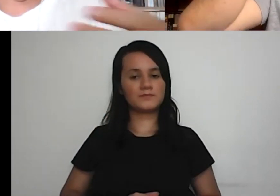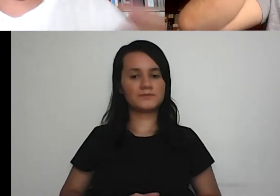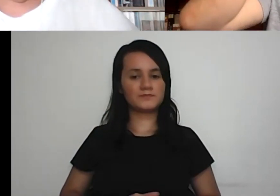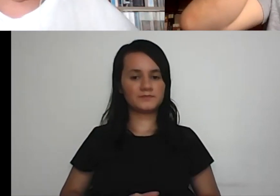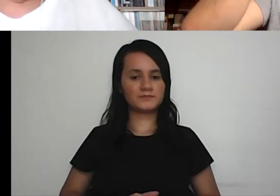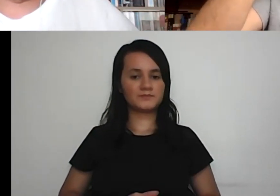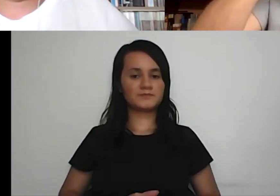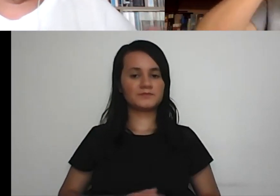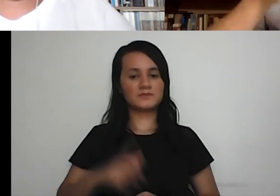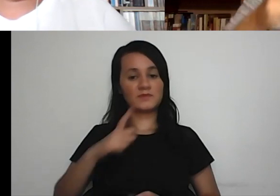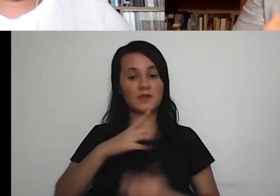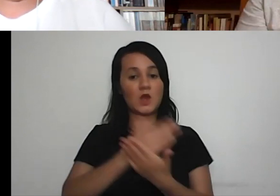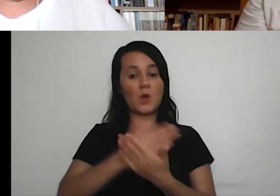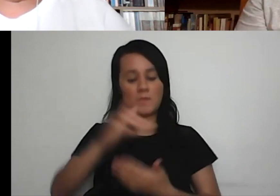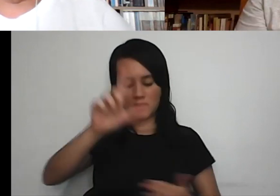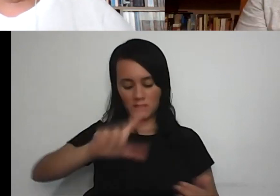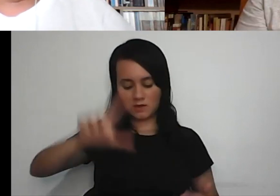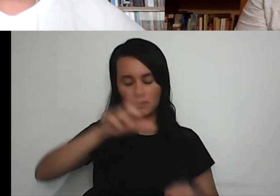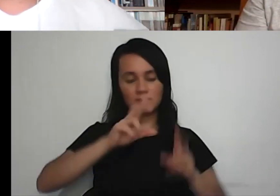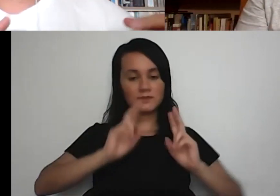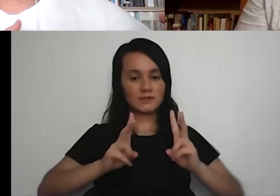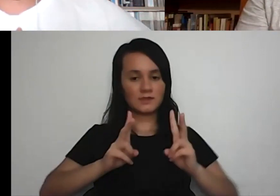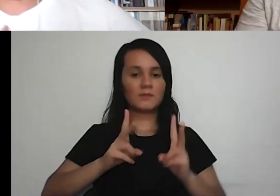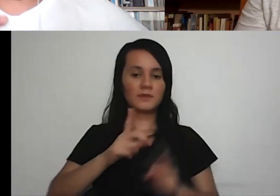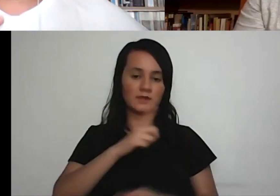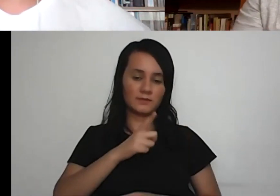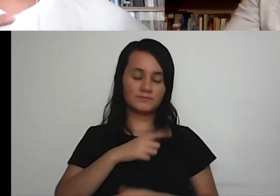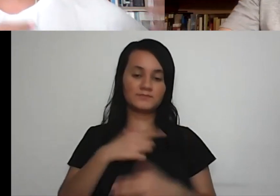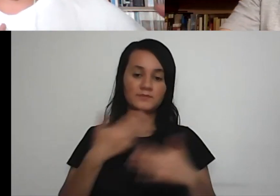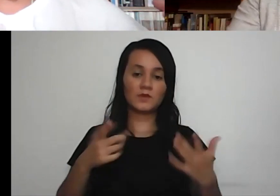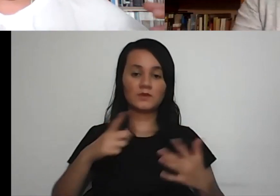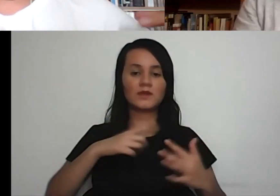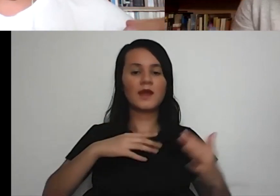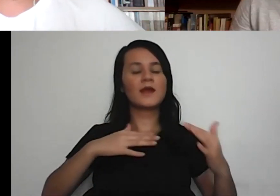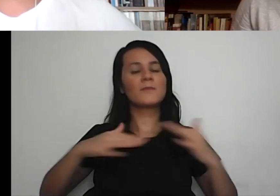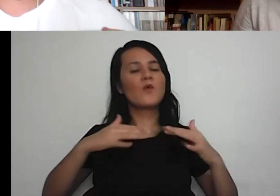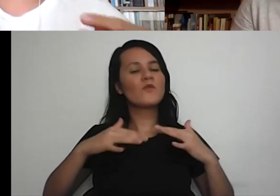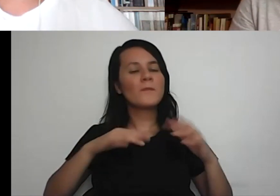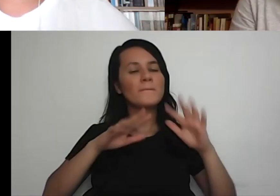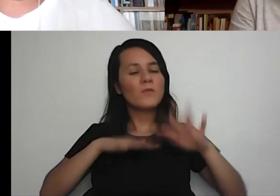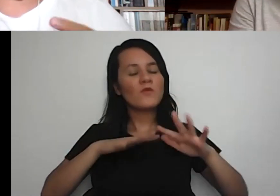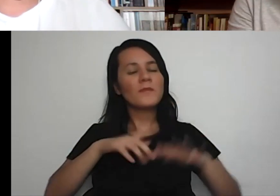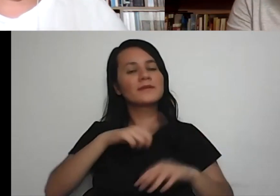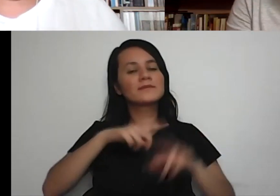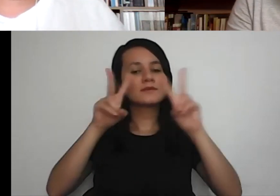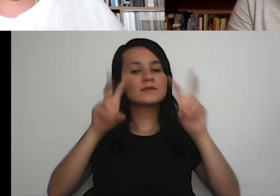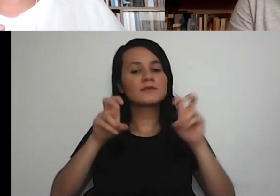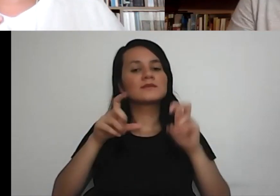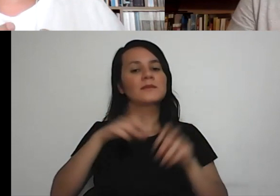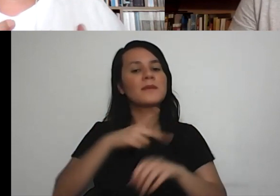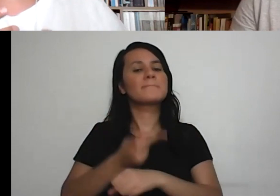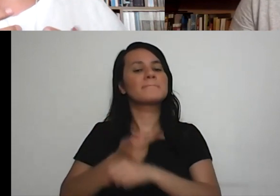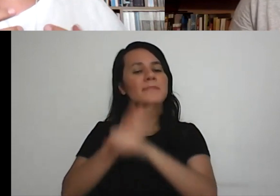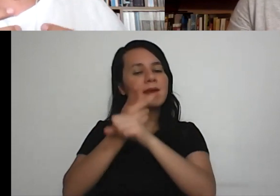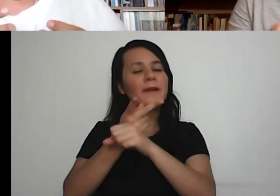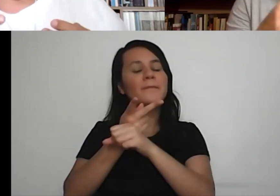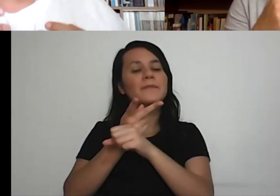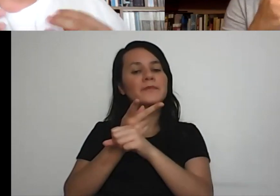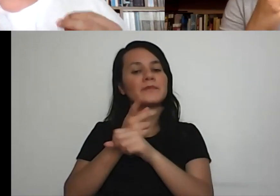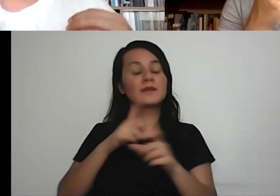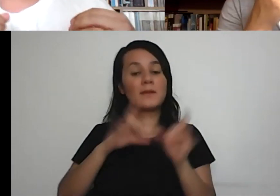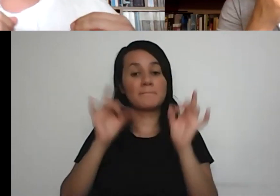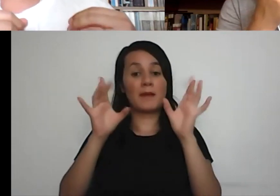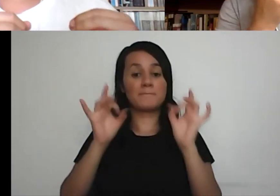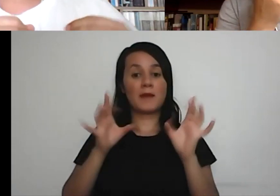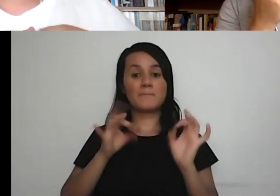da produção de literatura sempre veio. Nós tivemos um movimento nos últimos anos, inclusive esses prêmios também acabam destacando isso,